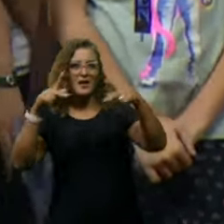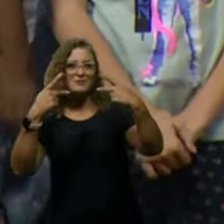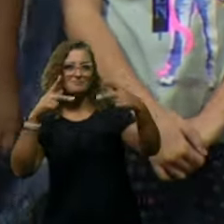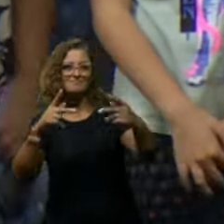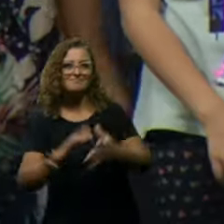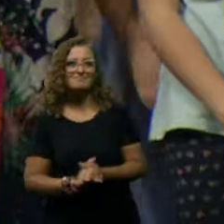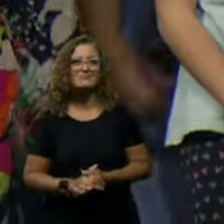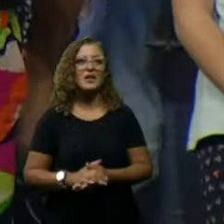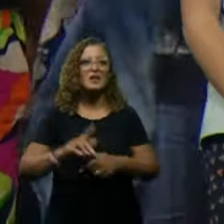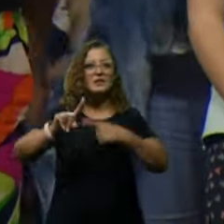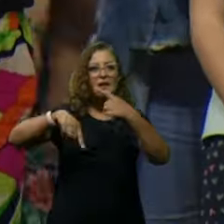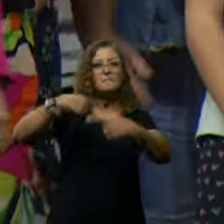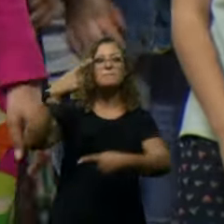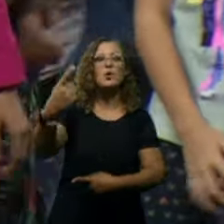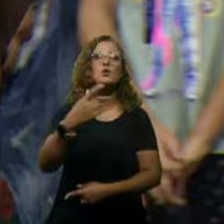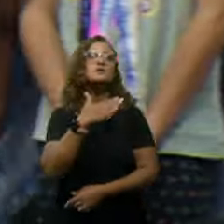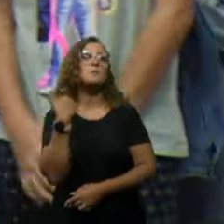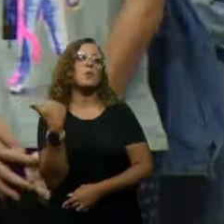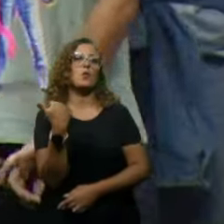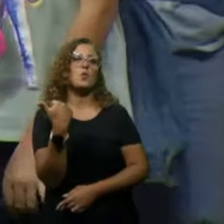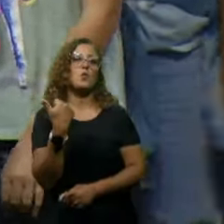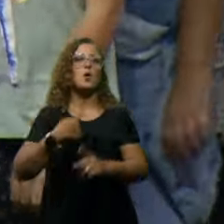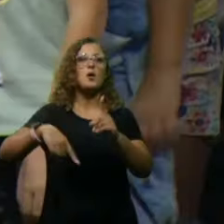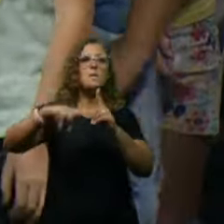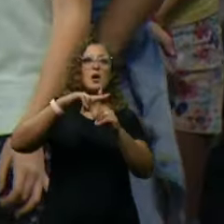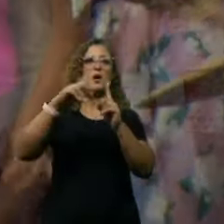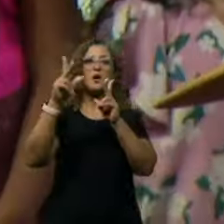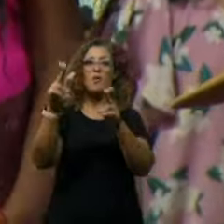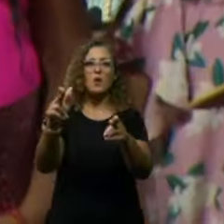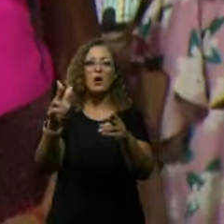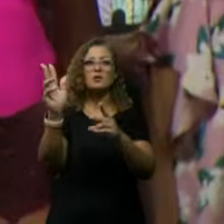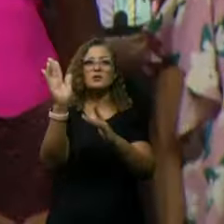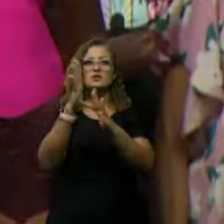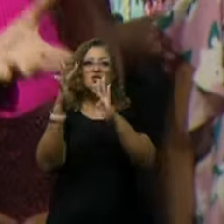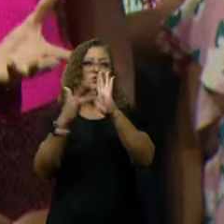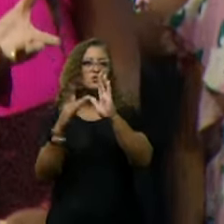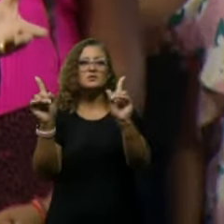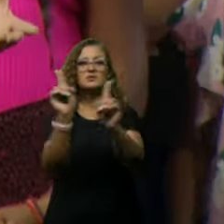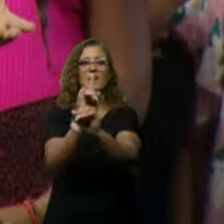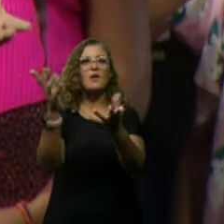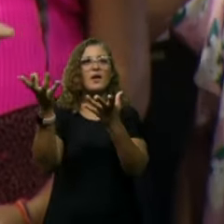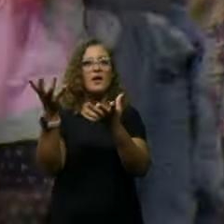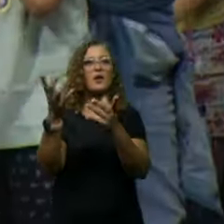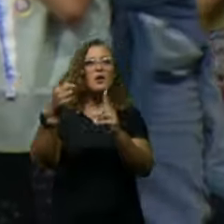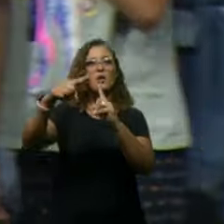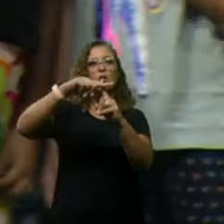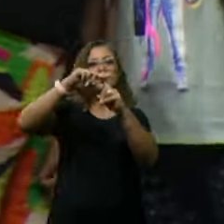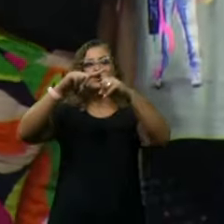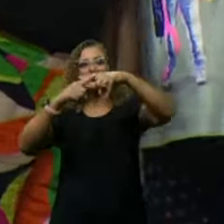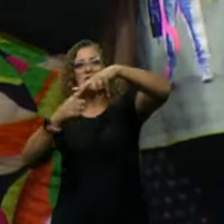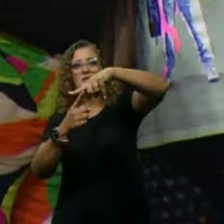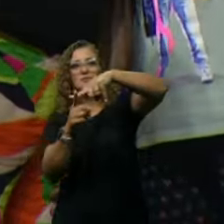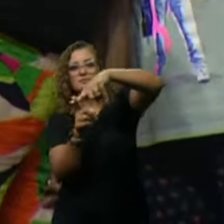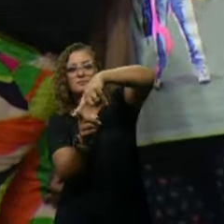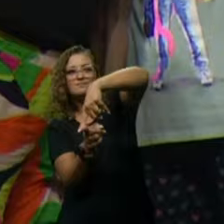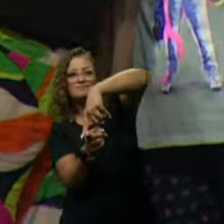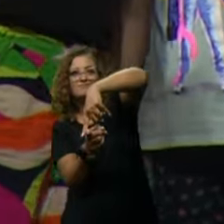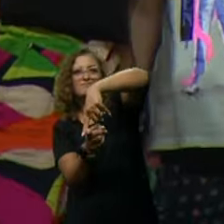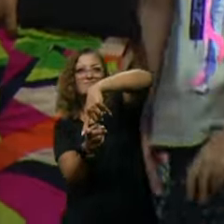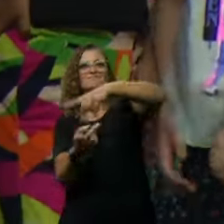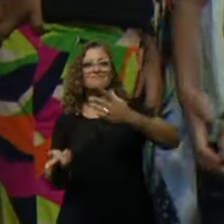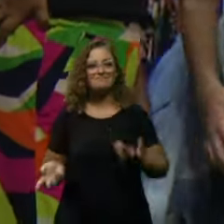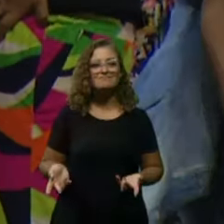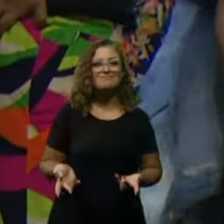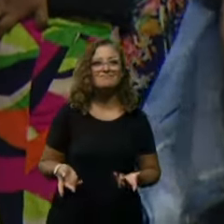matar b a e o poder de se alegrar com a sua morte Ok Jesus